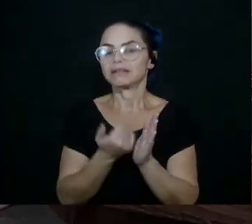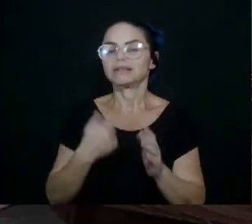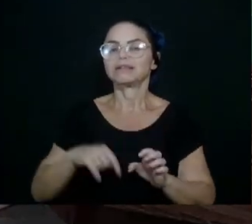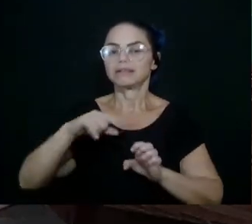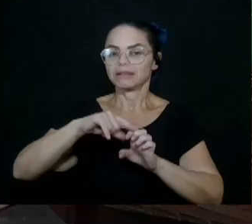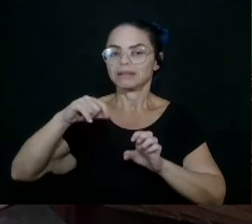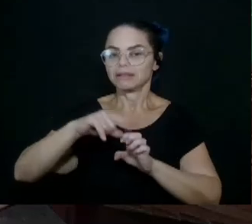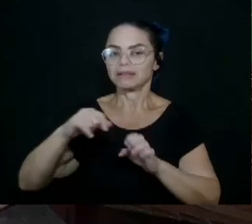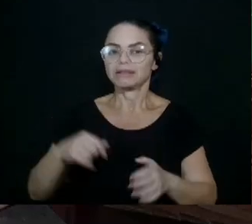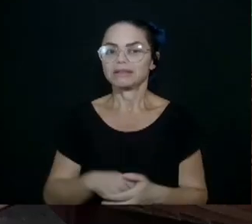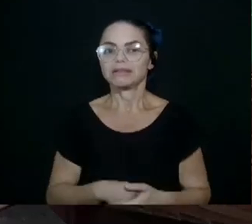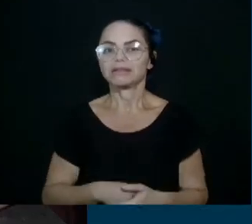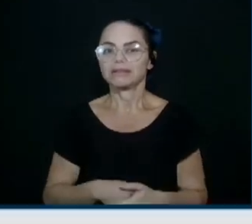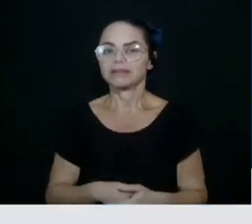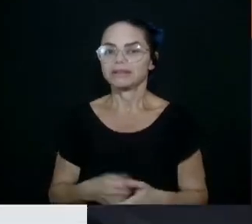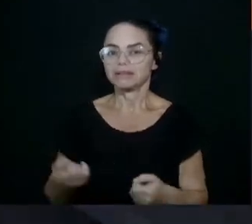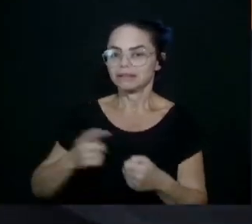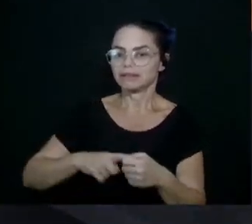A gente volta já já.